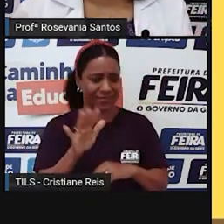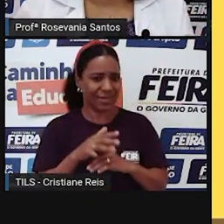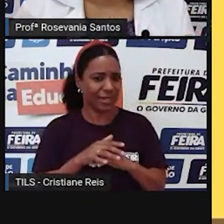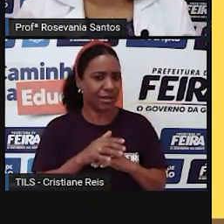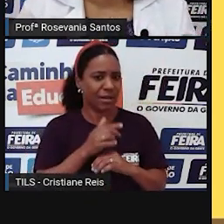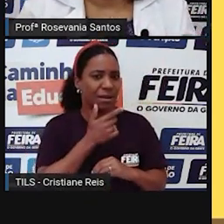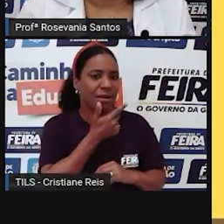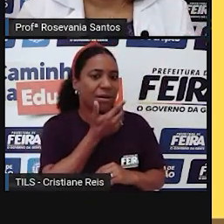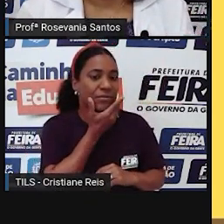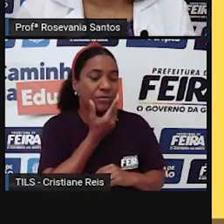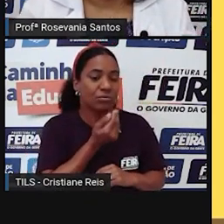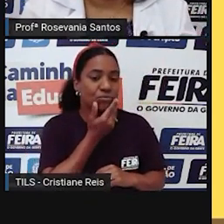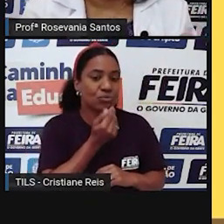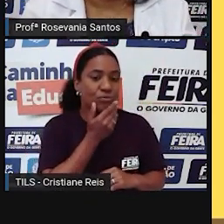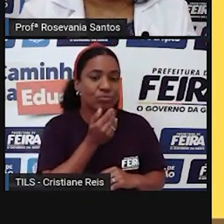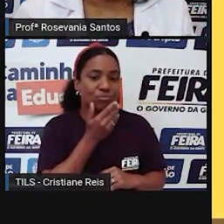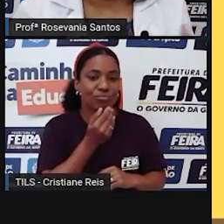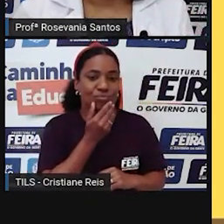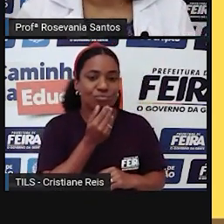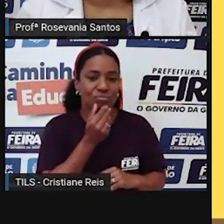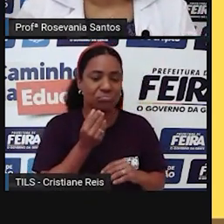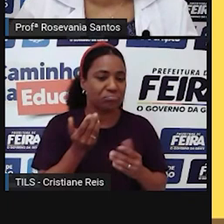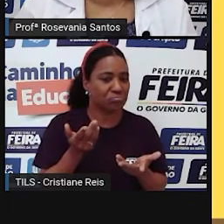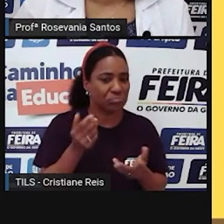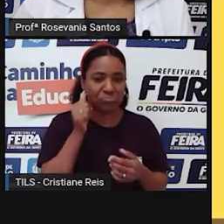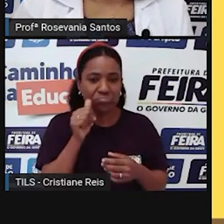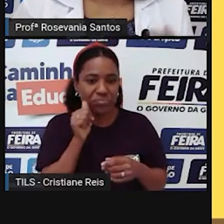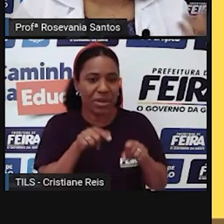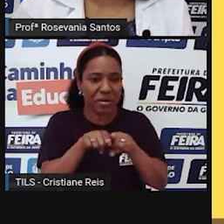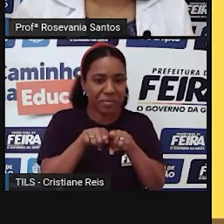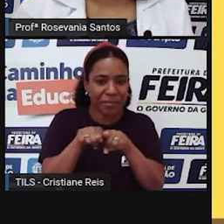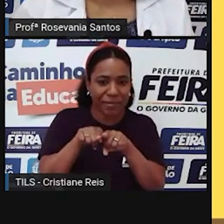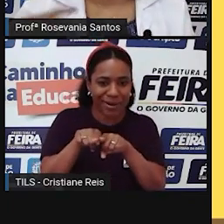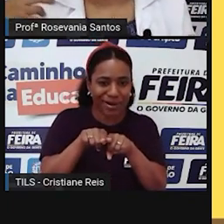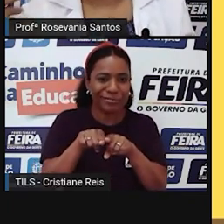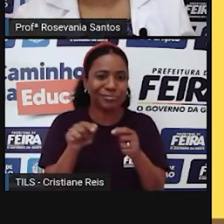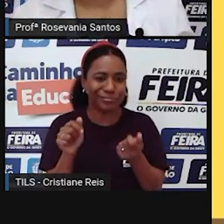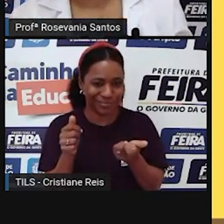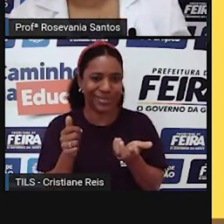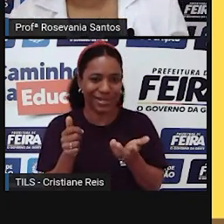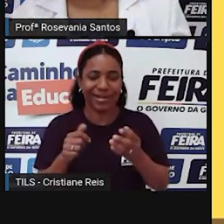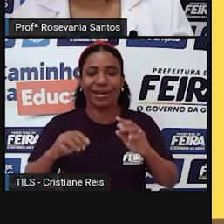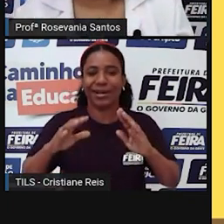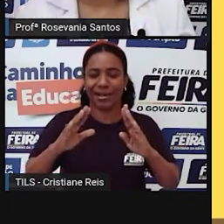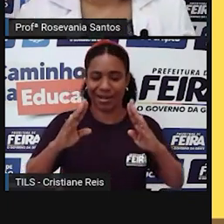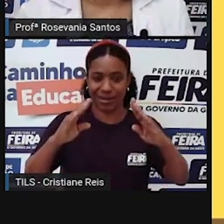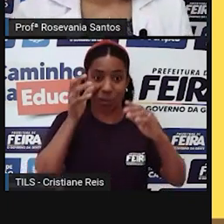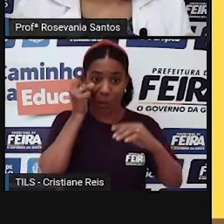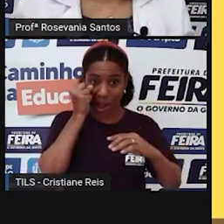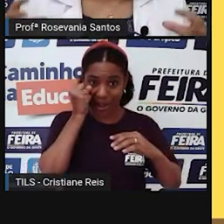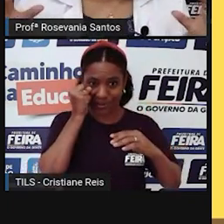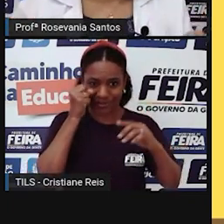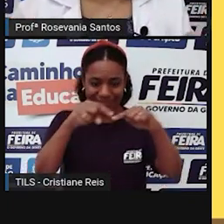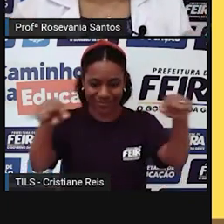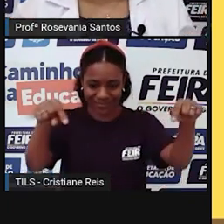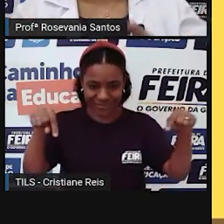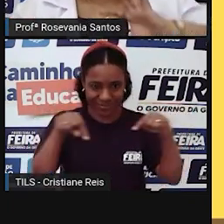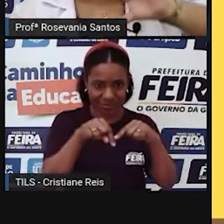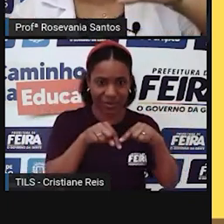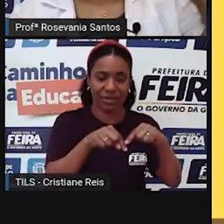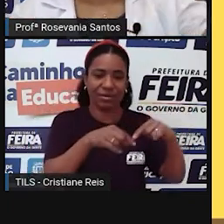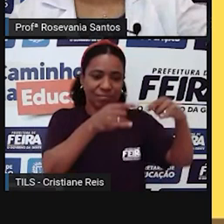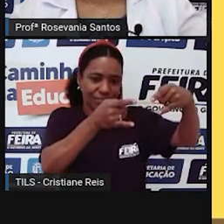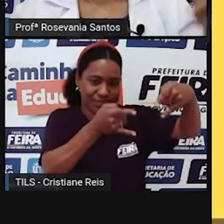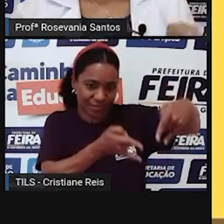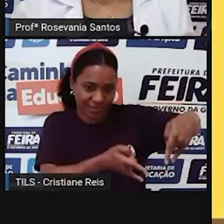mesma casa, às vezes ganham até a mesma mobília, né? O mesmo tipo de cama, o mesmo tipo de guarda-roupa, mas você